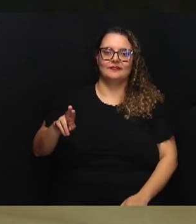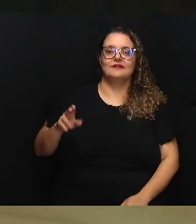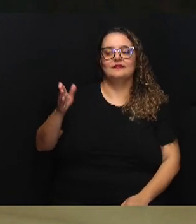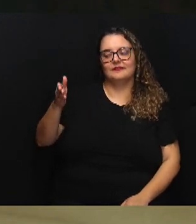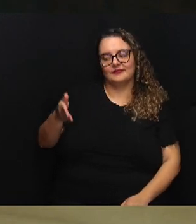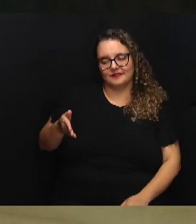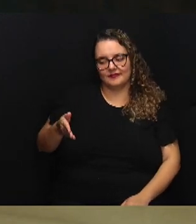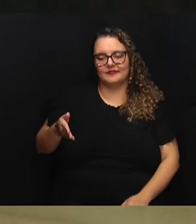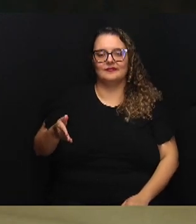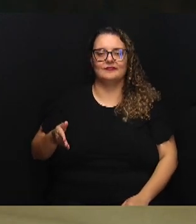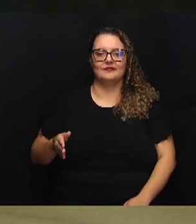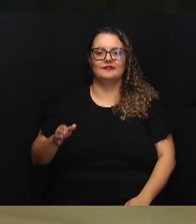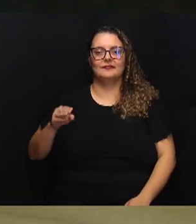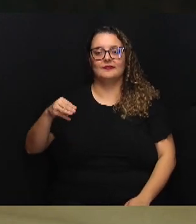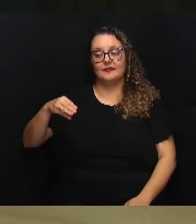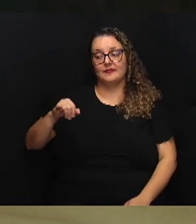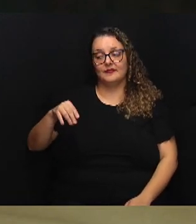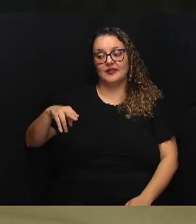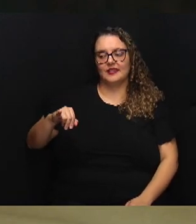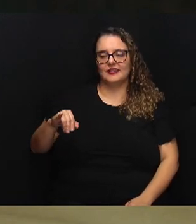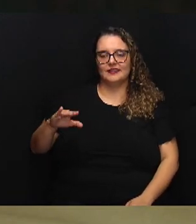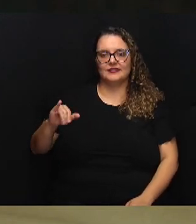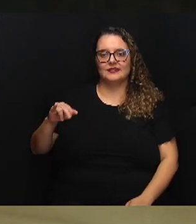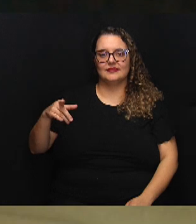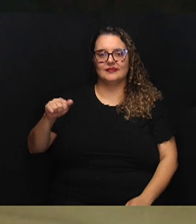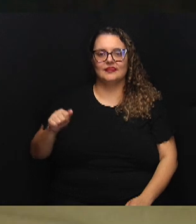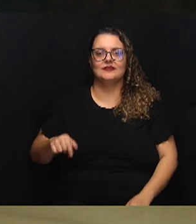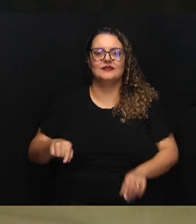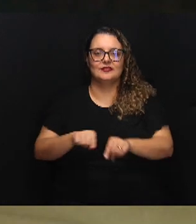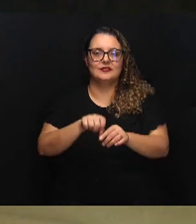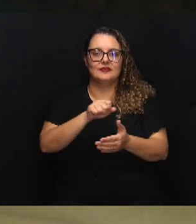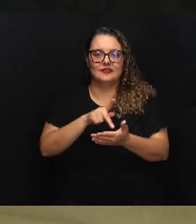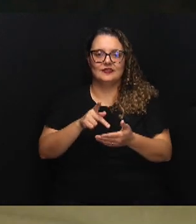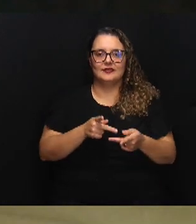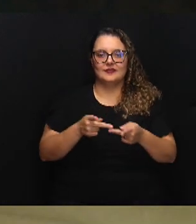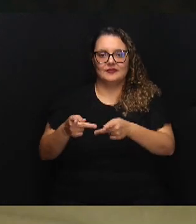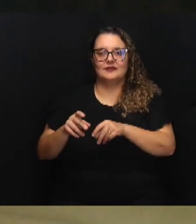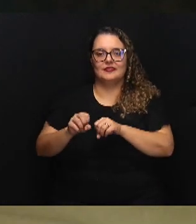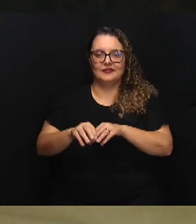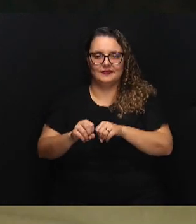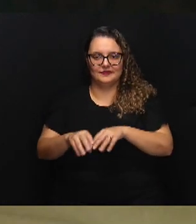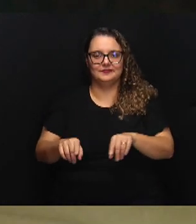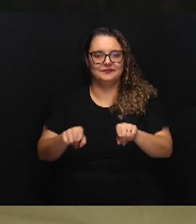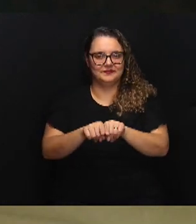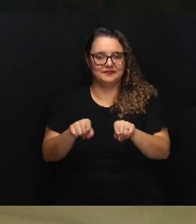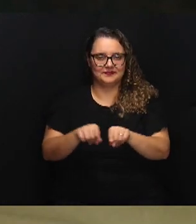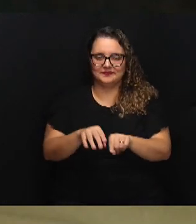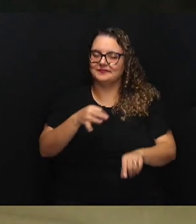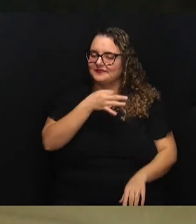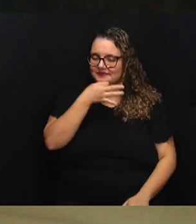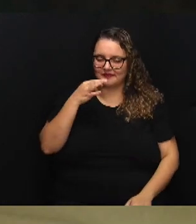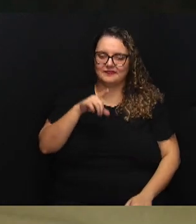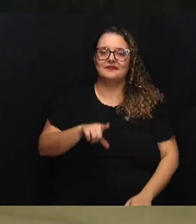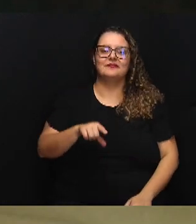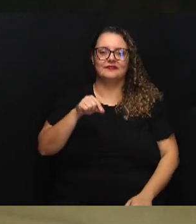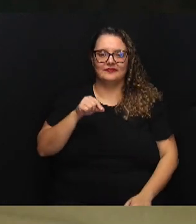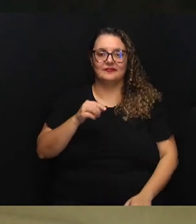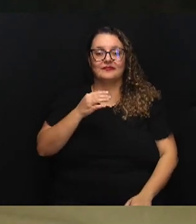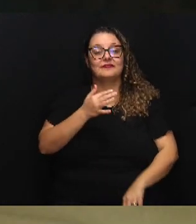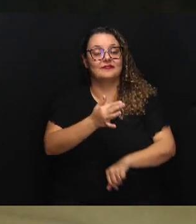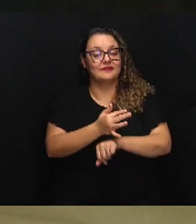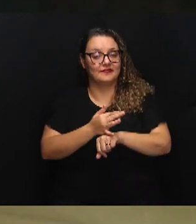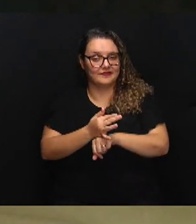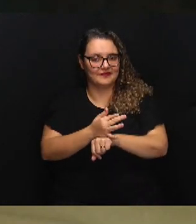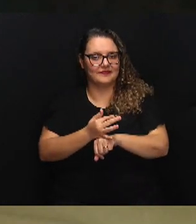indec.com.br/minicidade, ou também pelo aplicativo da Indec no botão Visita Educativa, uma ótima opção para as férias